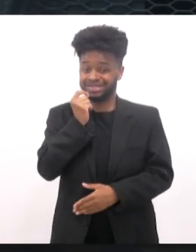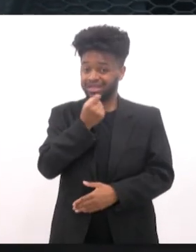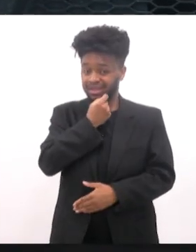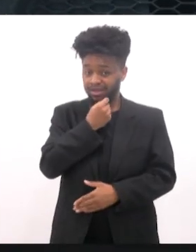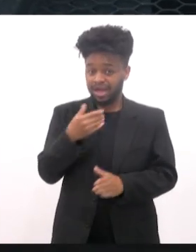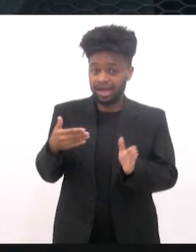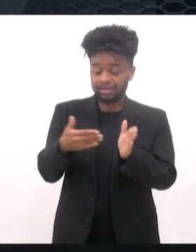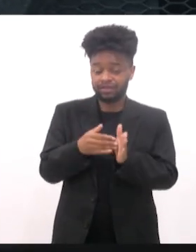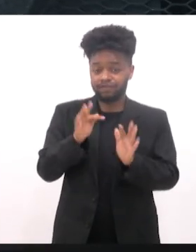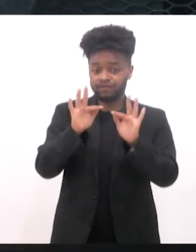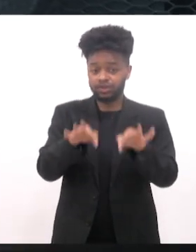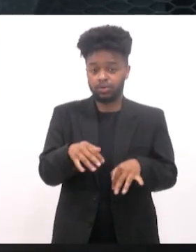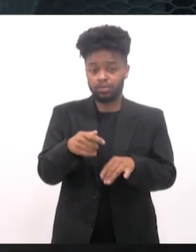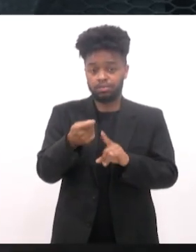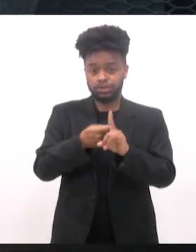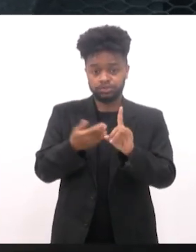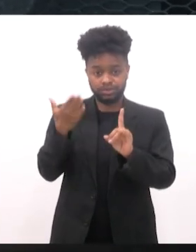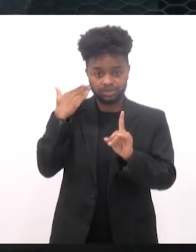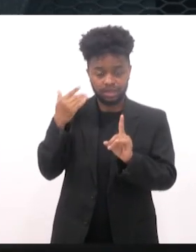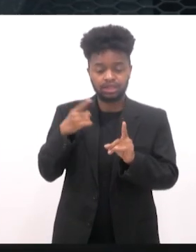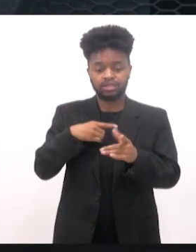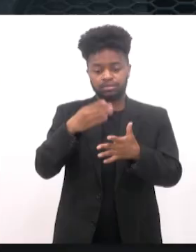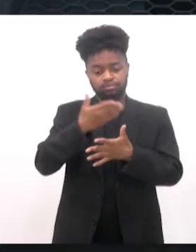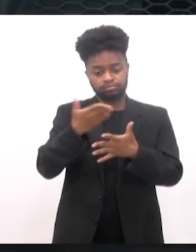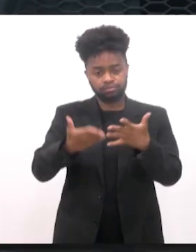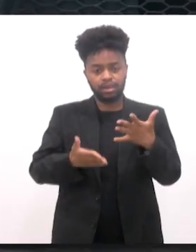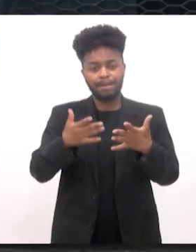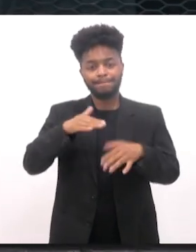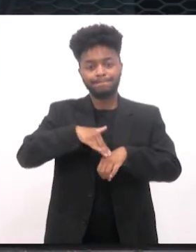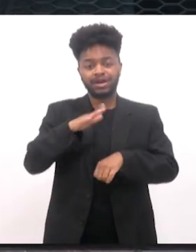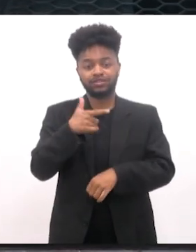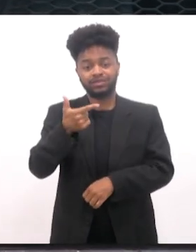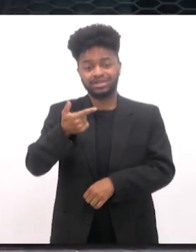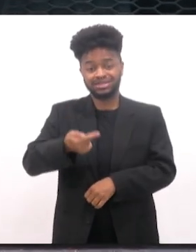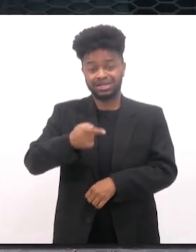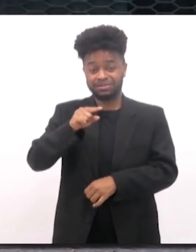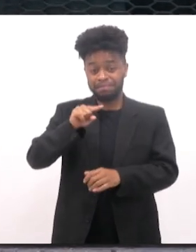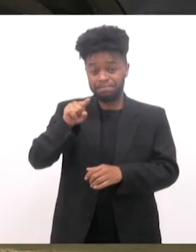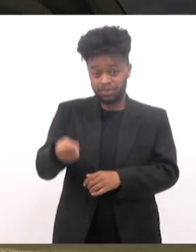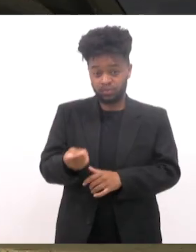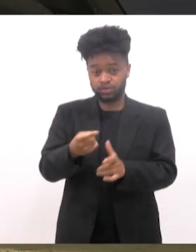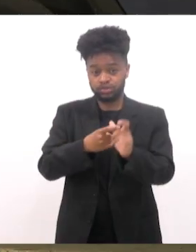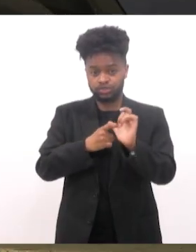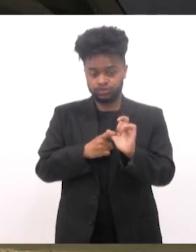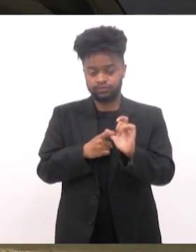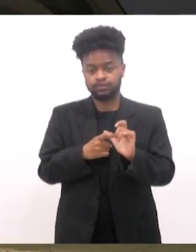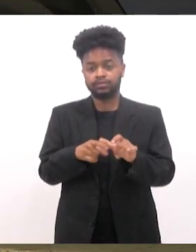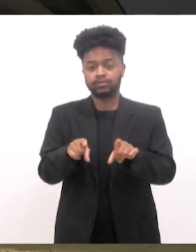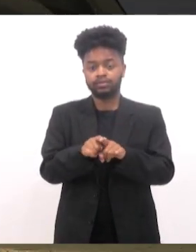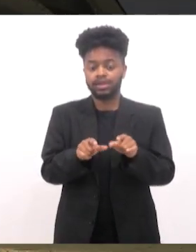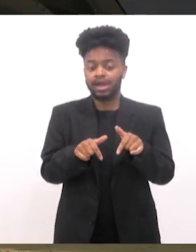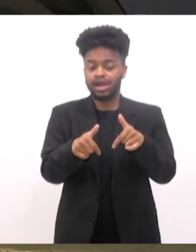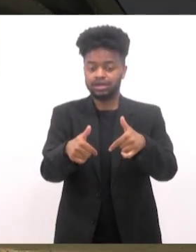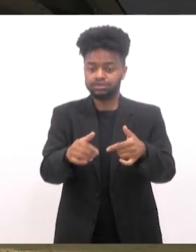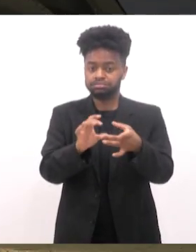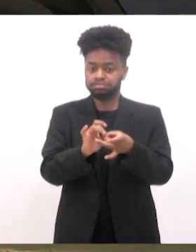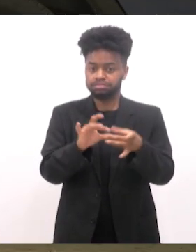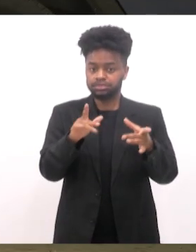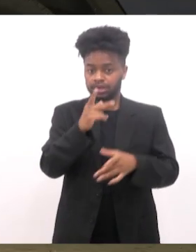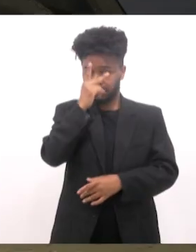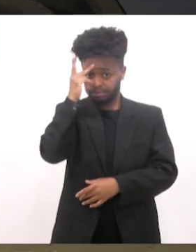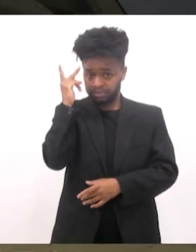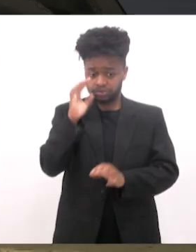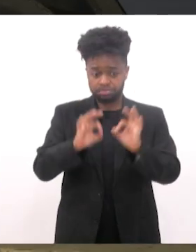até o fim do mês passado, foram refinanciadas mais de 27 mil dívidas. A iniciativa permite que o cidadão